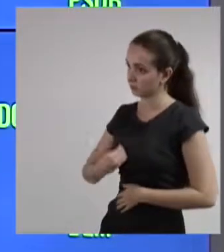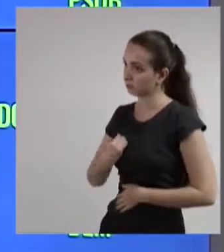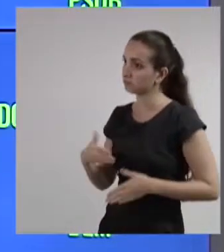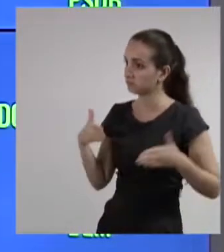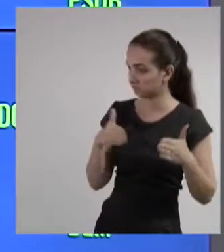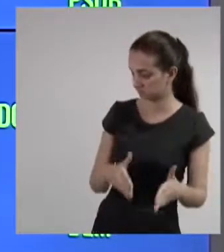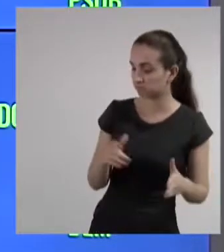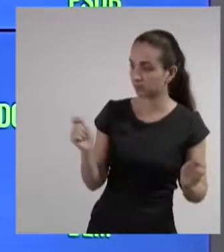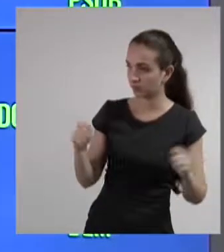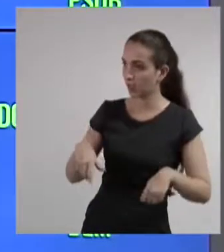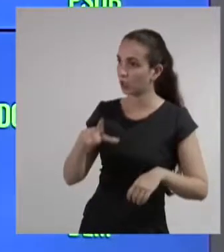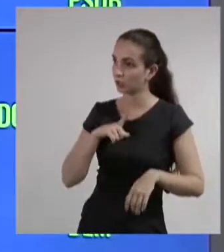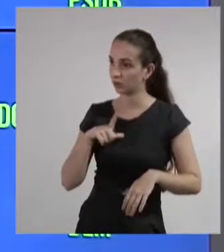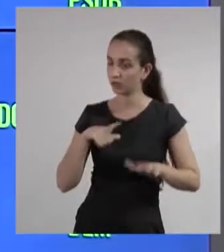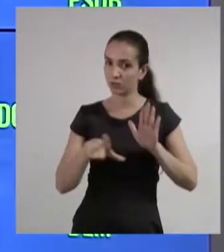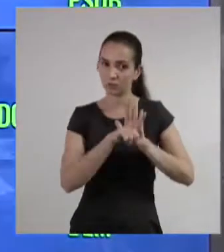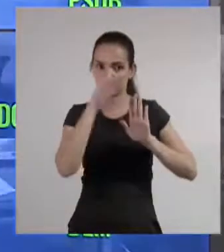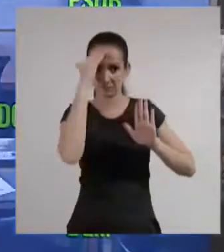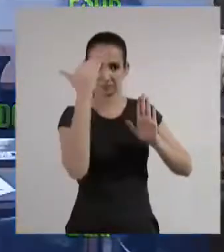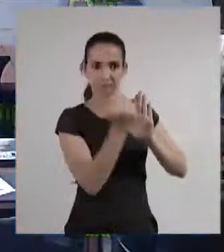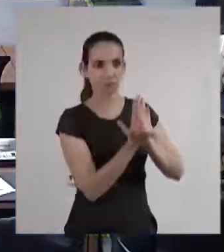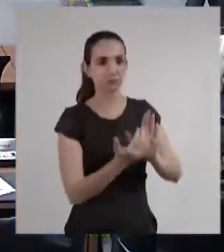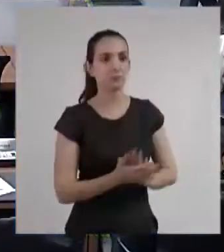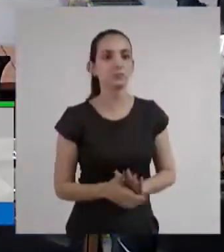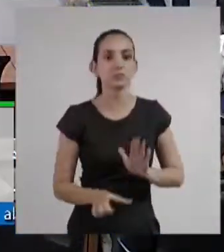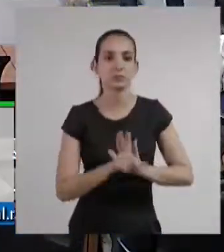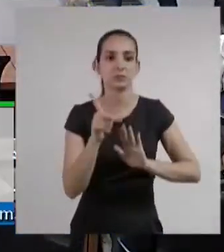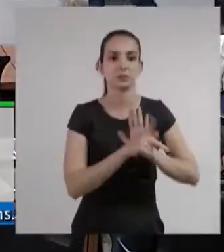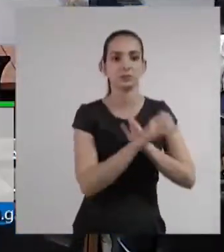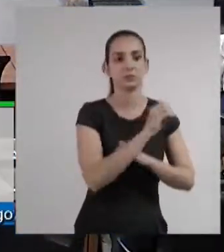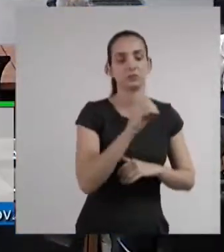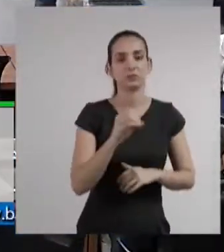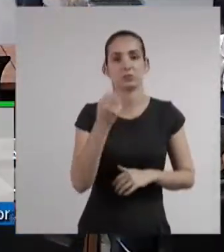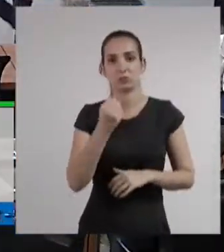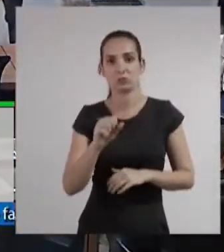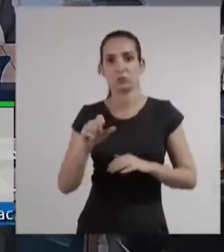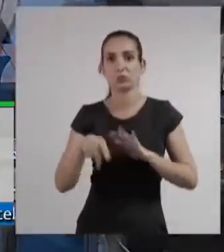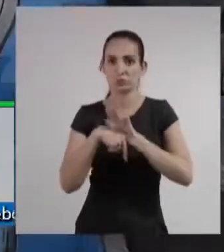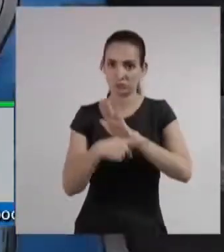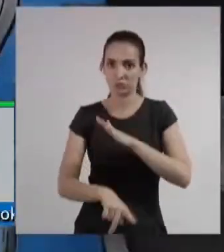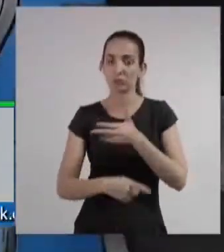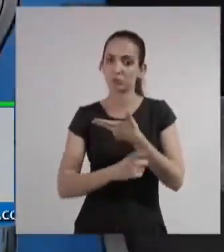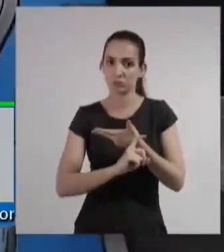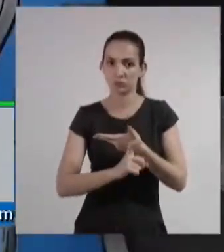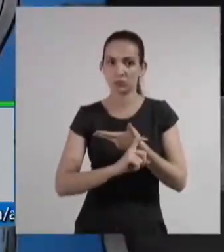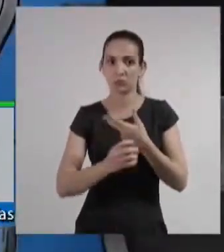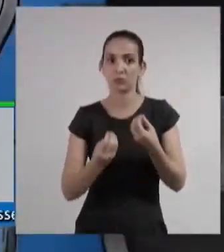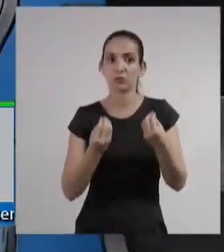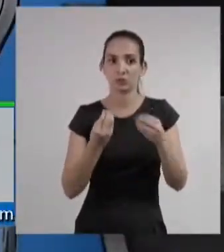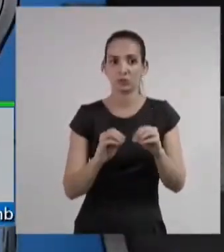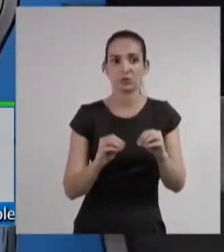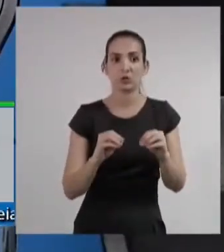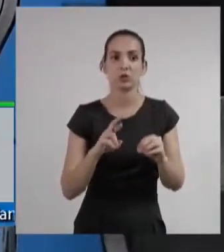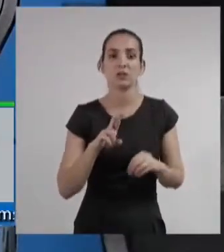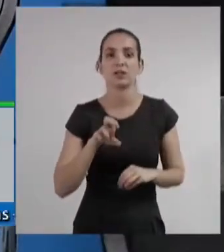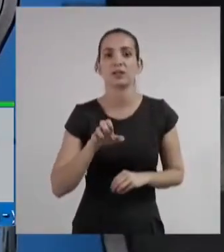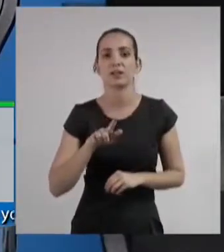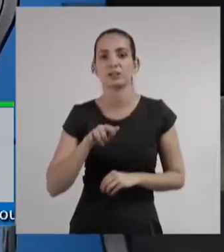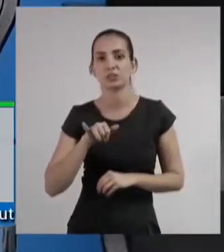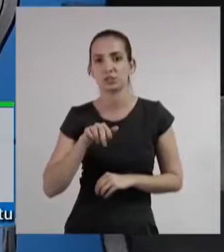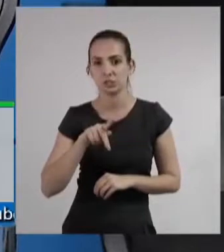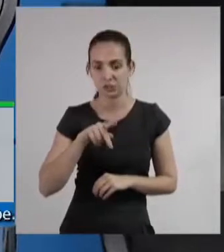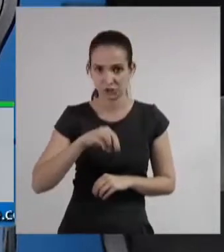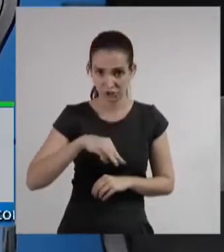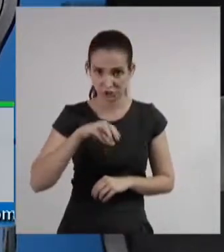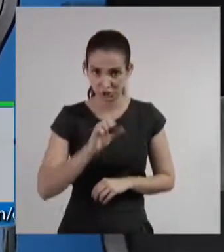votação. Projeto de Lei 008, do Poder Executivo, que institui o regime de previdência complementar no